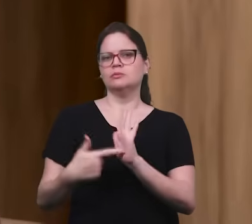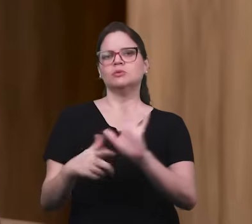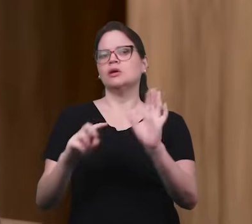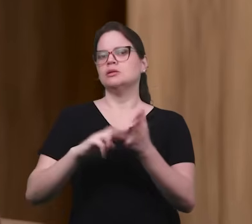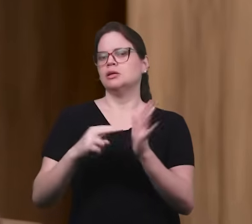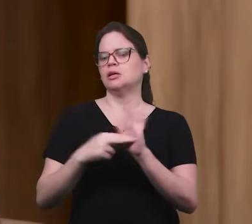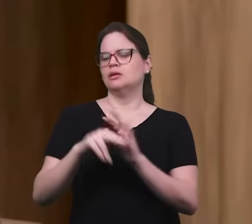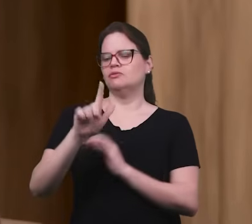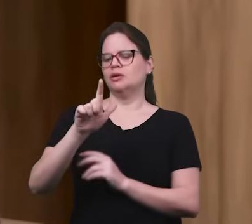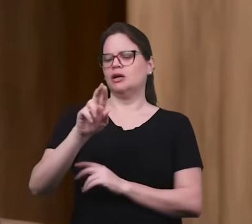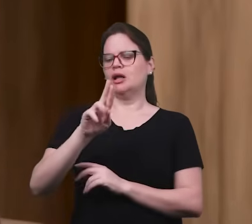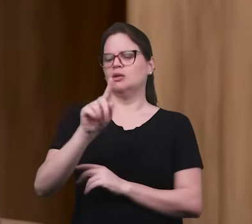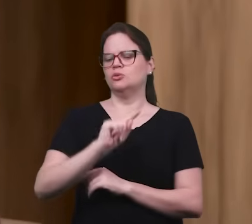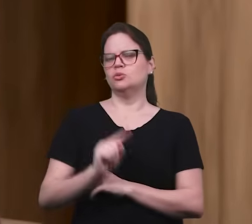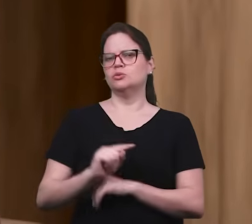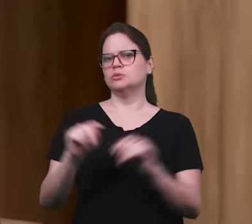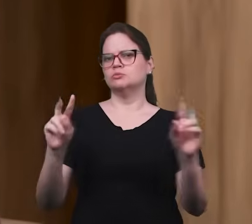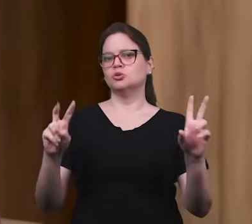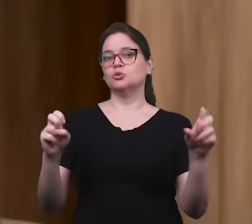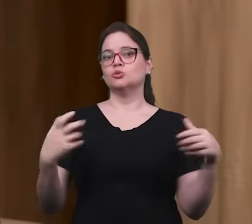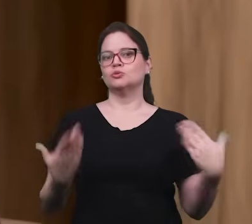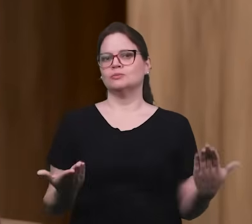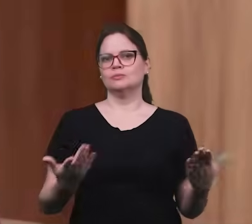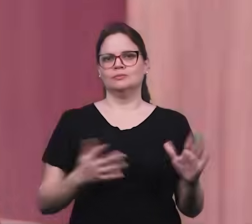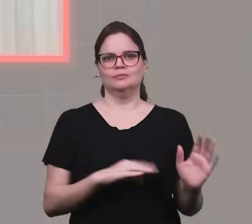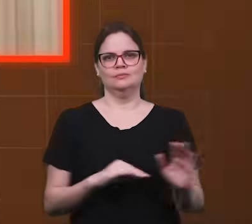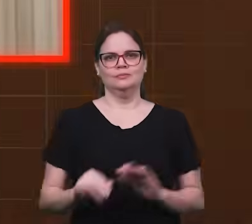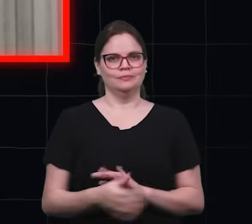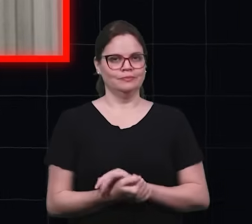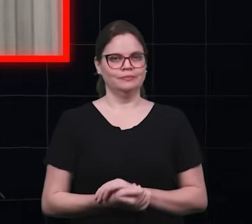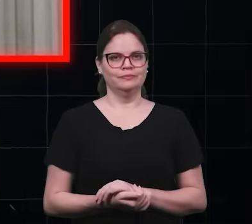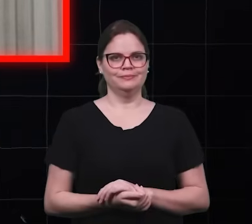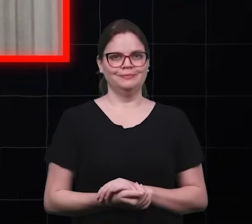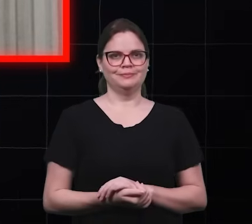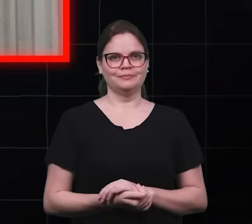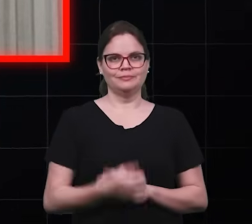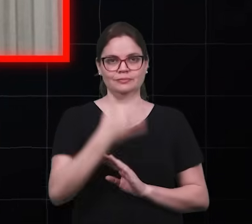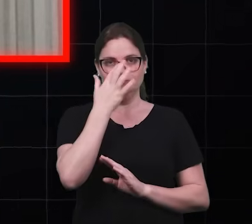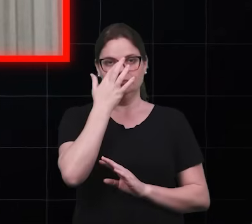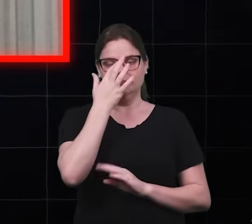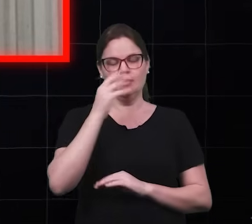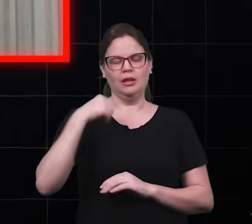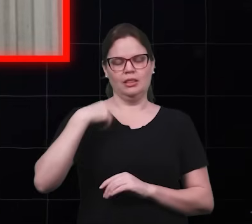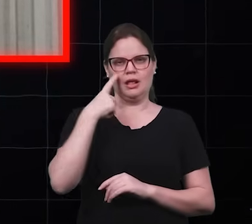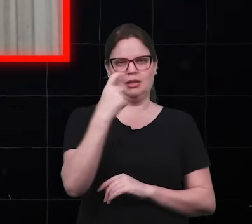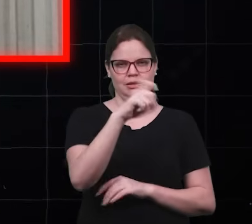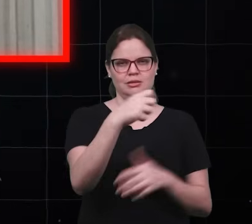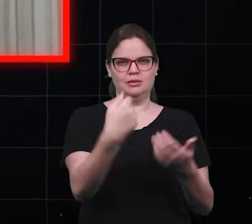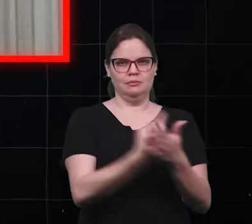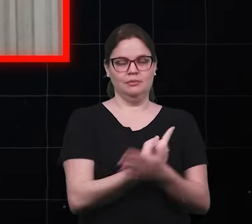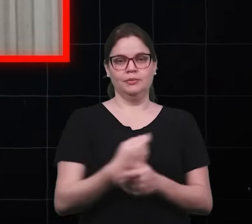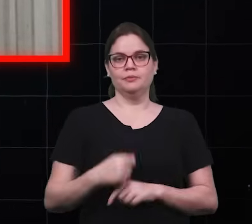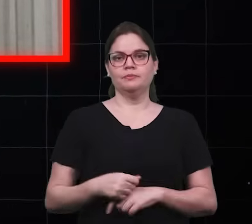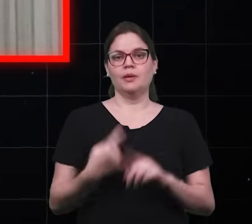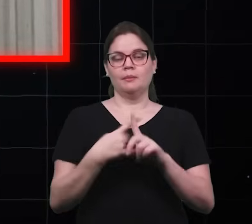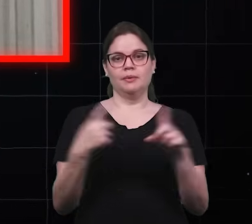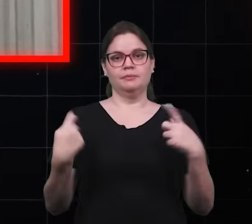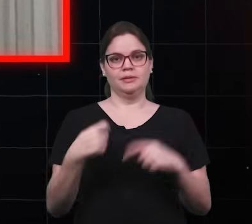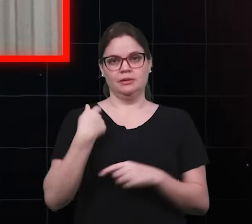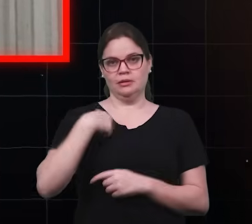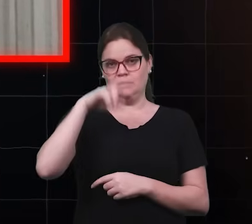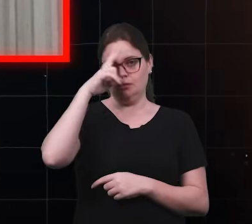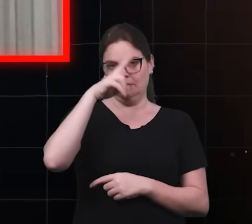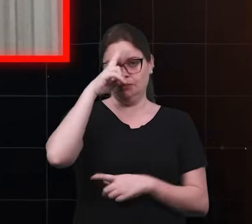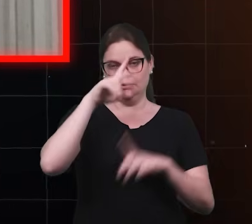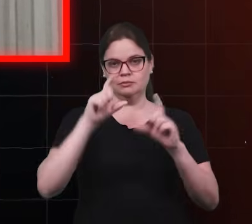ser mencionado a respeito desta luz? Essa é uma questão muito interessante, né? Tem que lembrar que